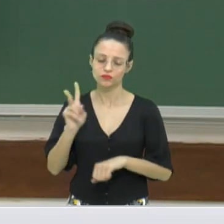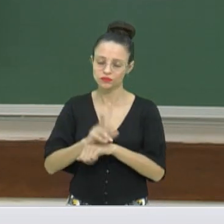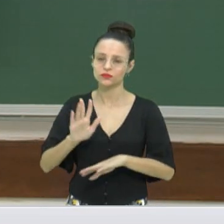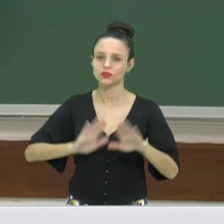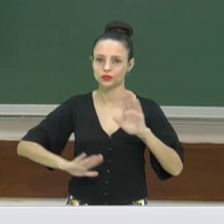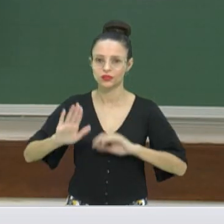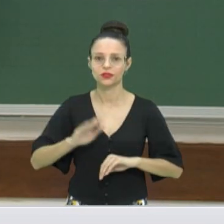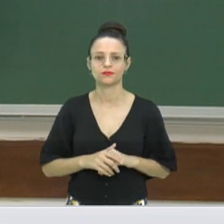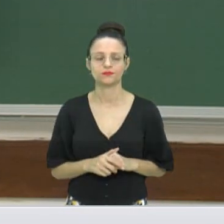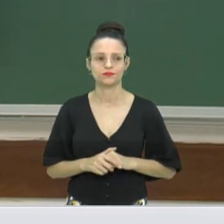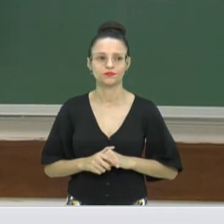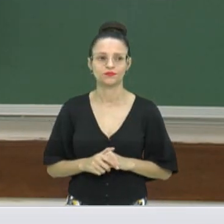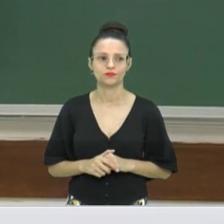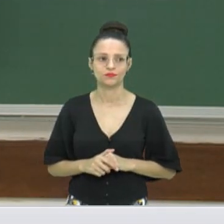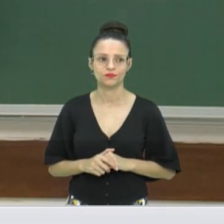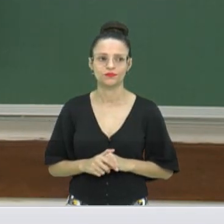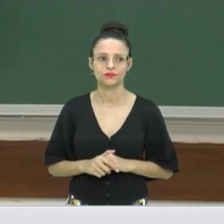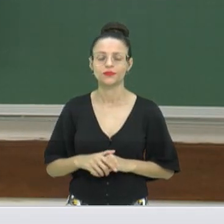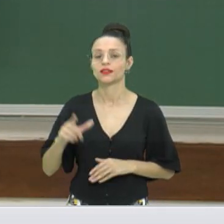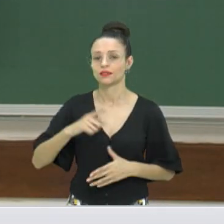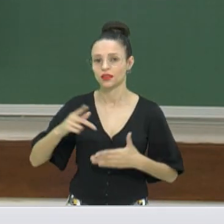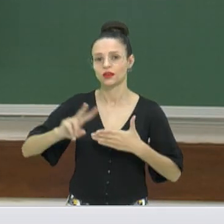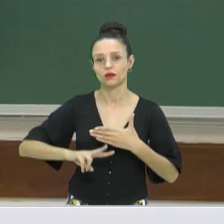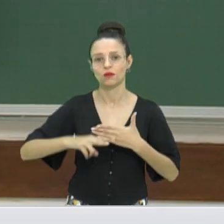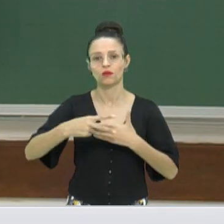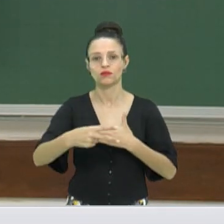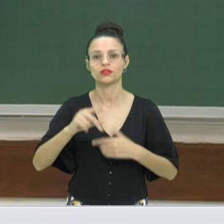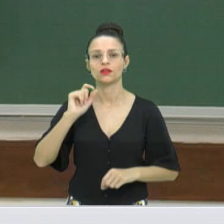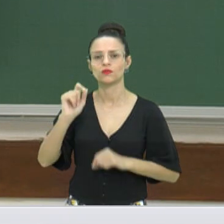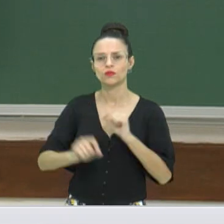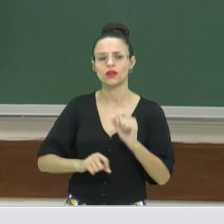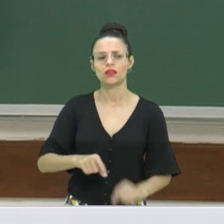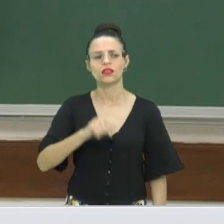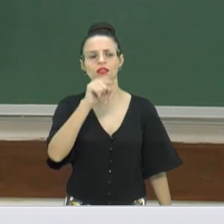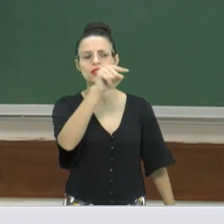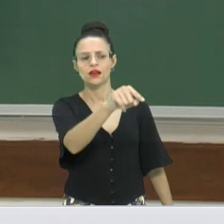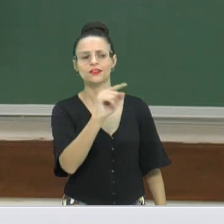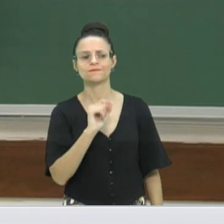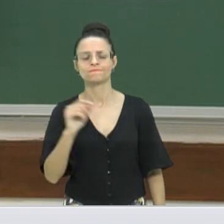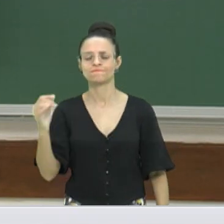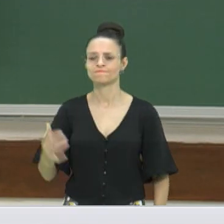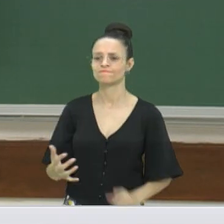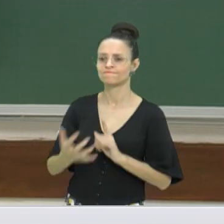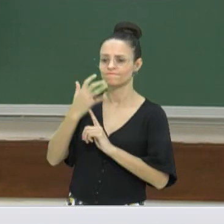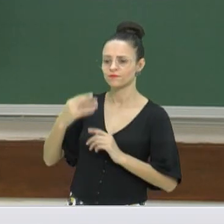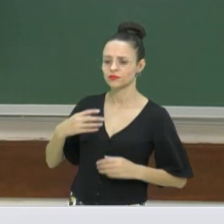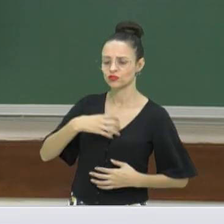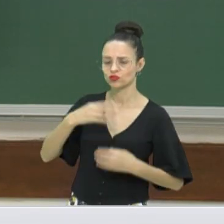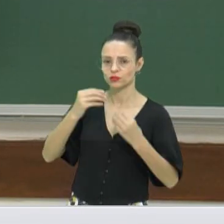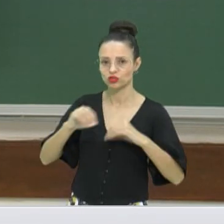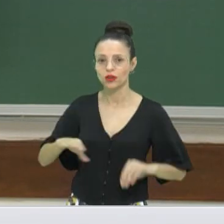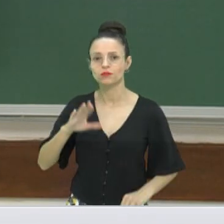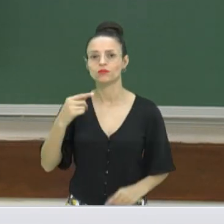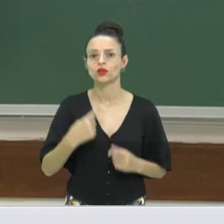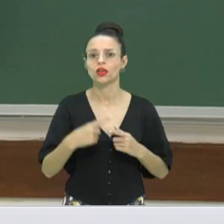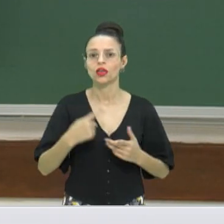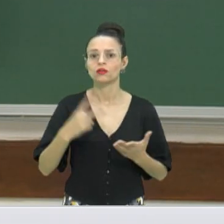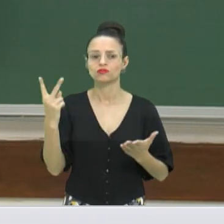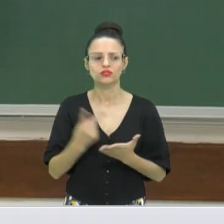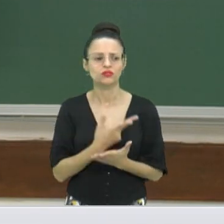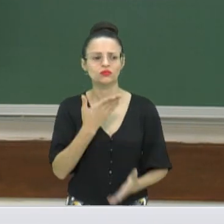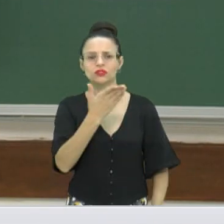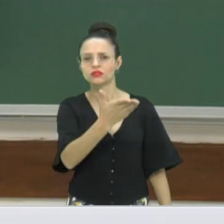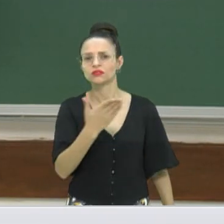bastante cuidado. Há consequências para quem foi alvo de fake news, professora? Porque a pessoa sofreu lá qualquer coisa, mas